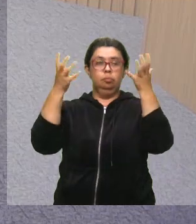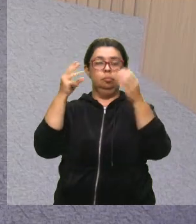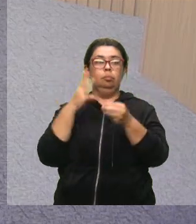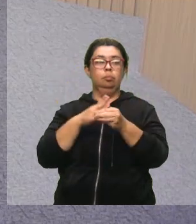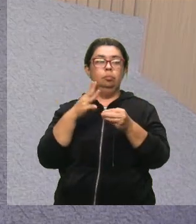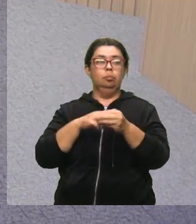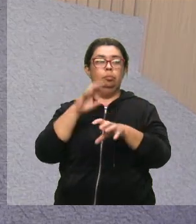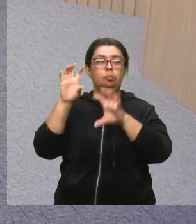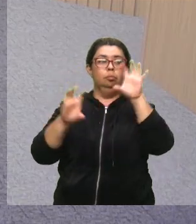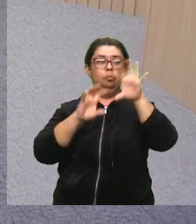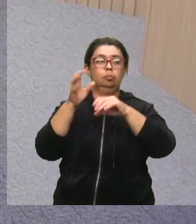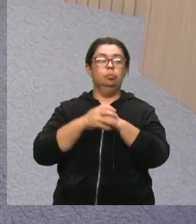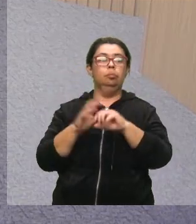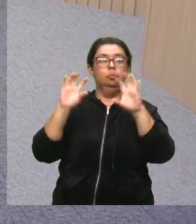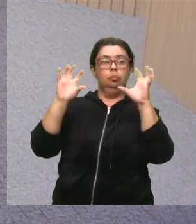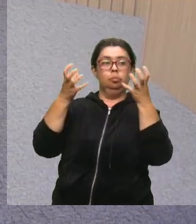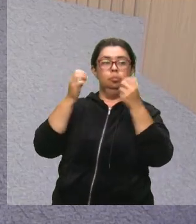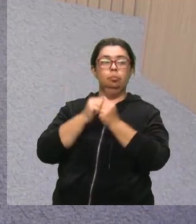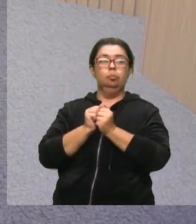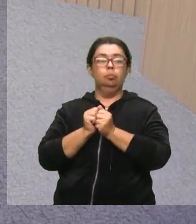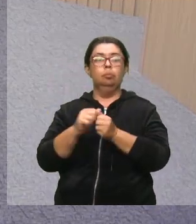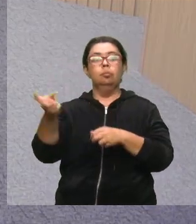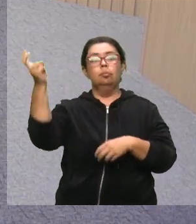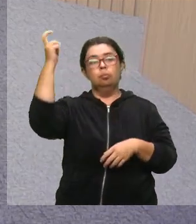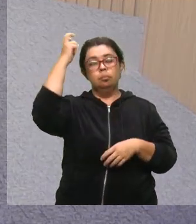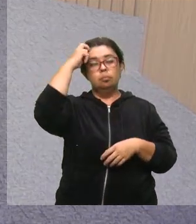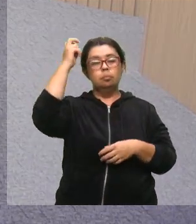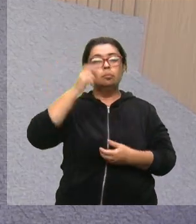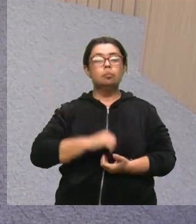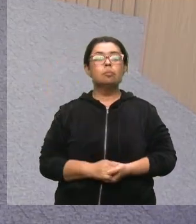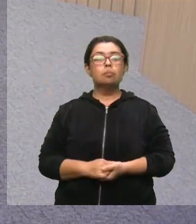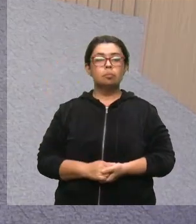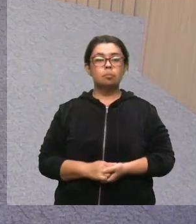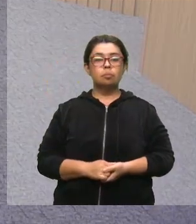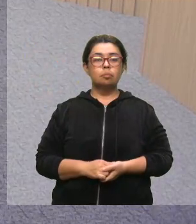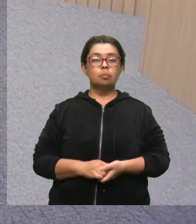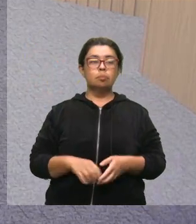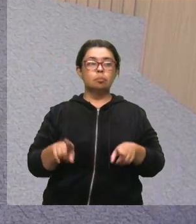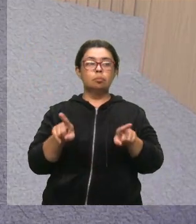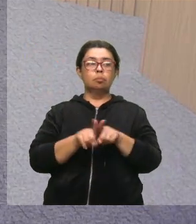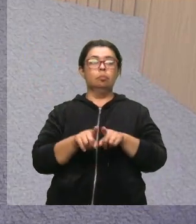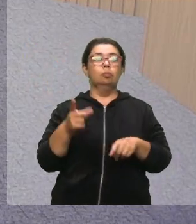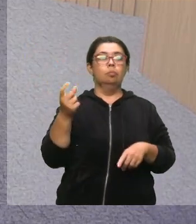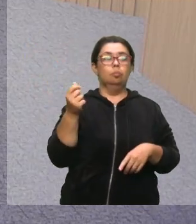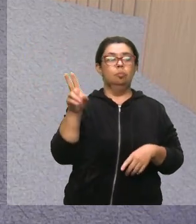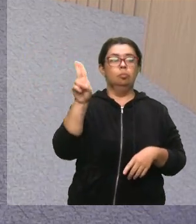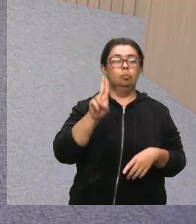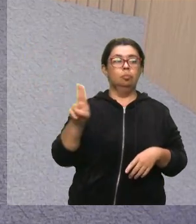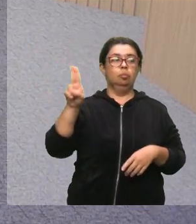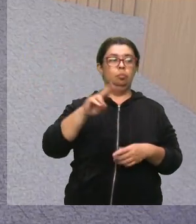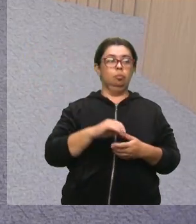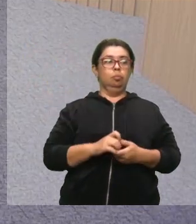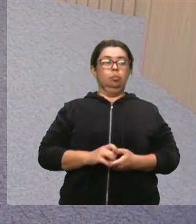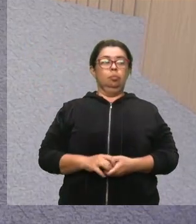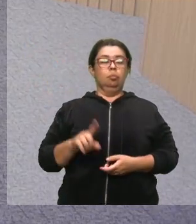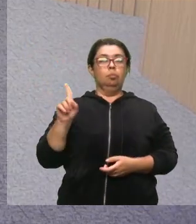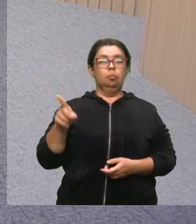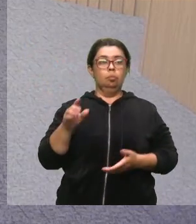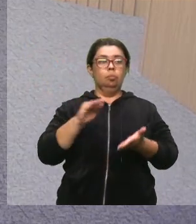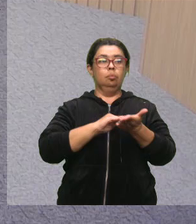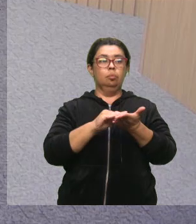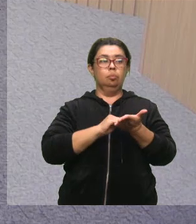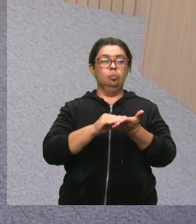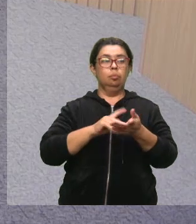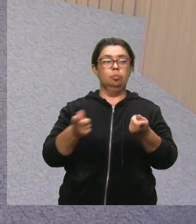se enquadrar dentro dos eventos artísticos e culturais. Tá? A forma como esse recurso vai ser utilizado depende do secretário, depende